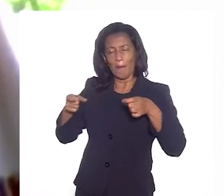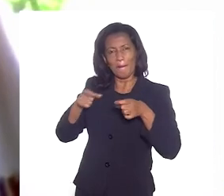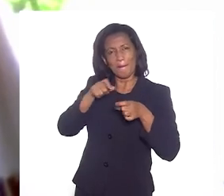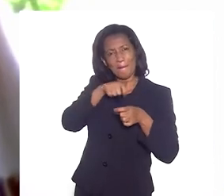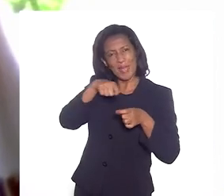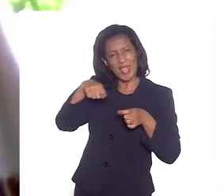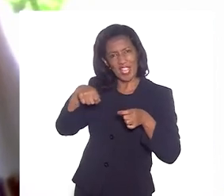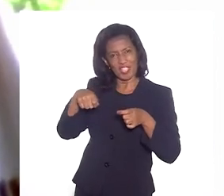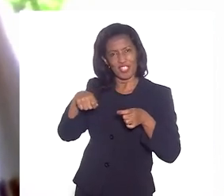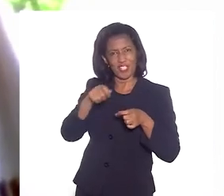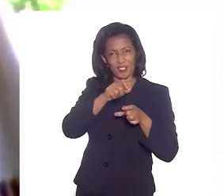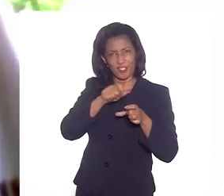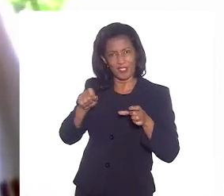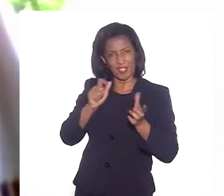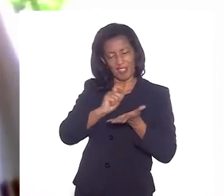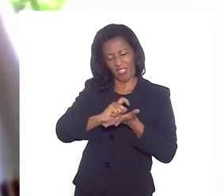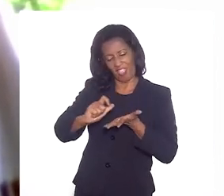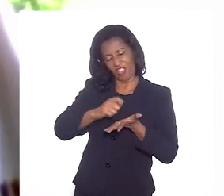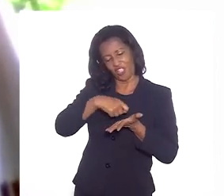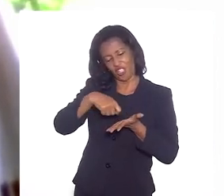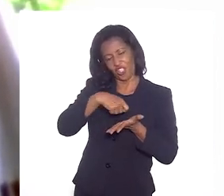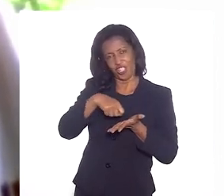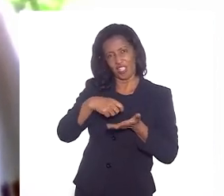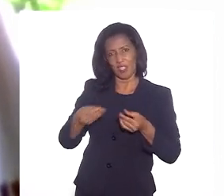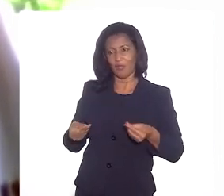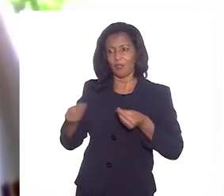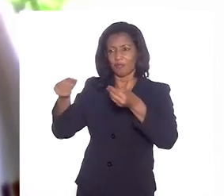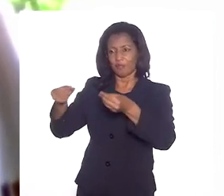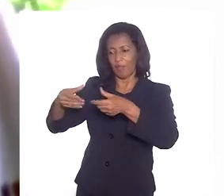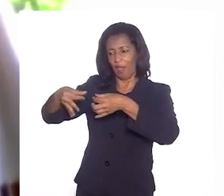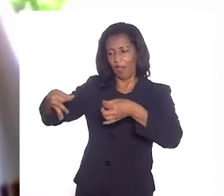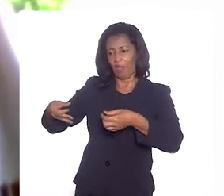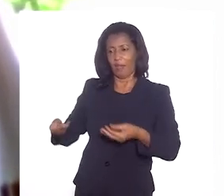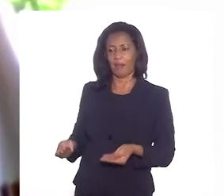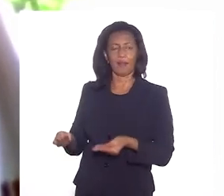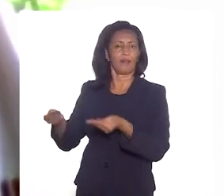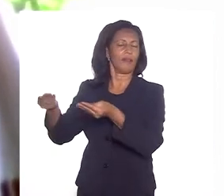eu coloco direitinhos, né, na embalagem, que pão é poesia,